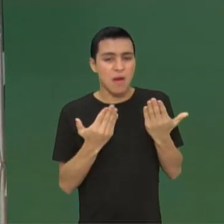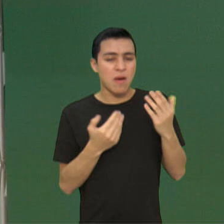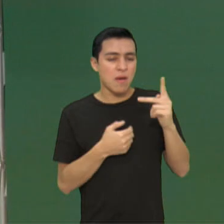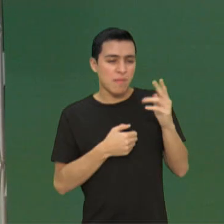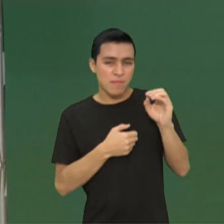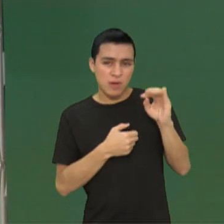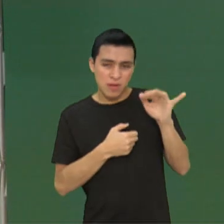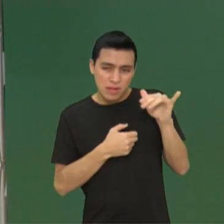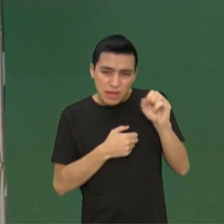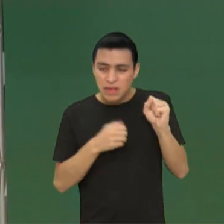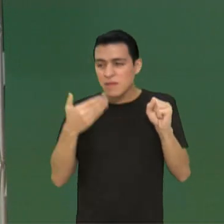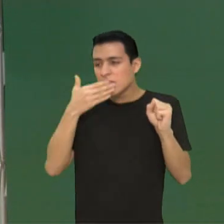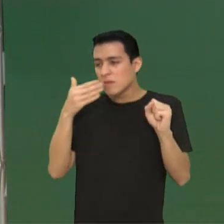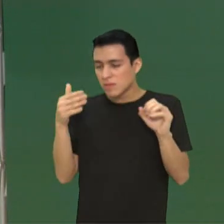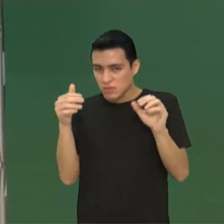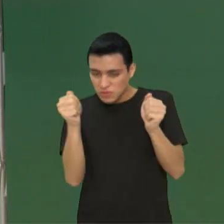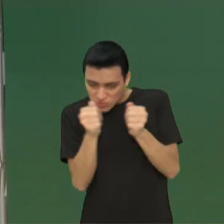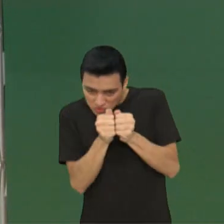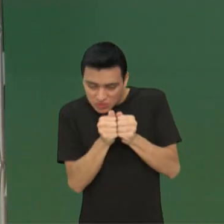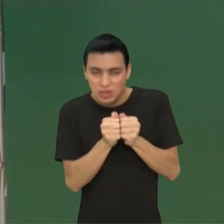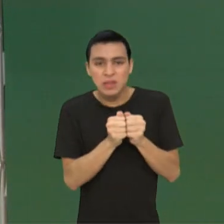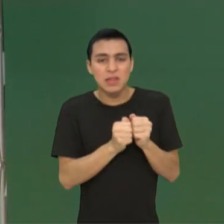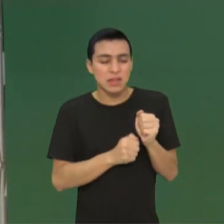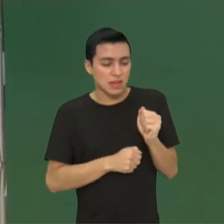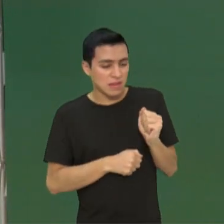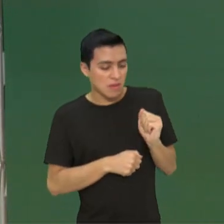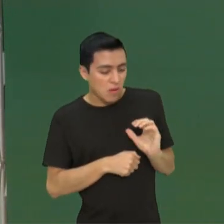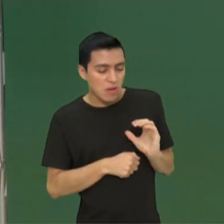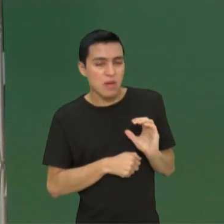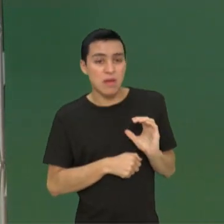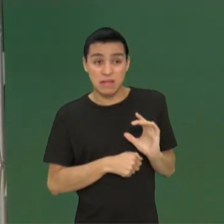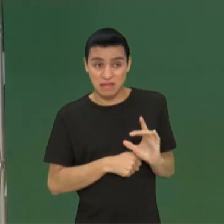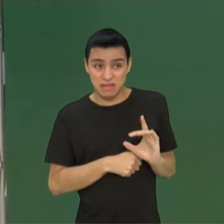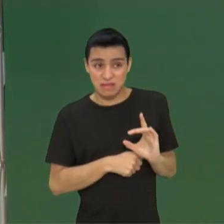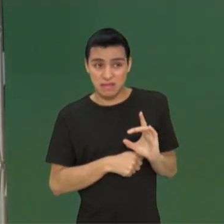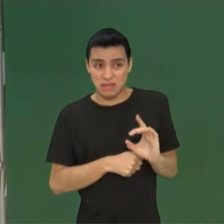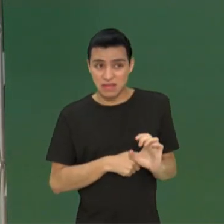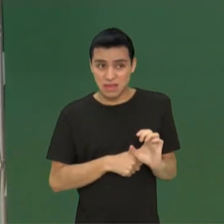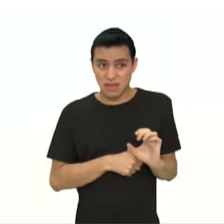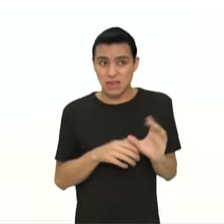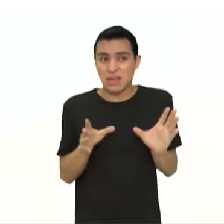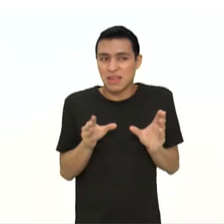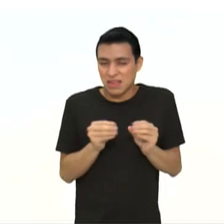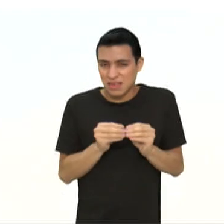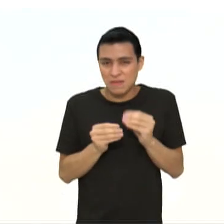com açúcares. E E, síntese de carboidratos. Faz aí.